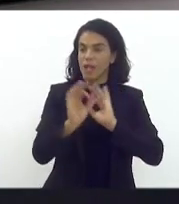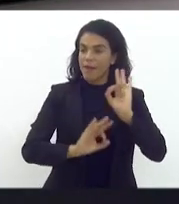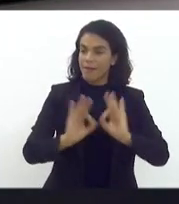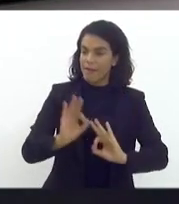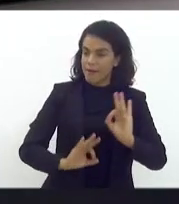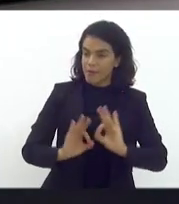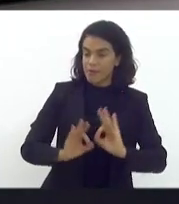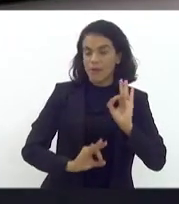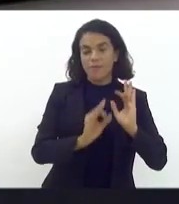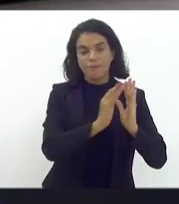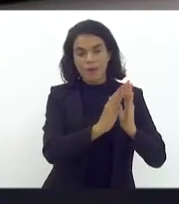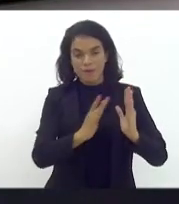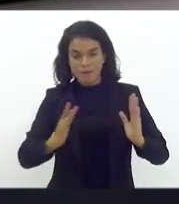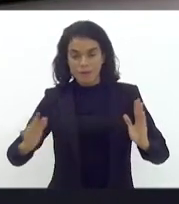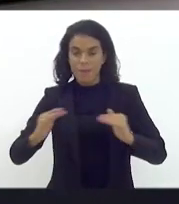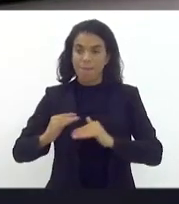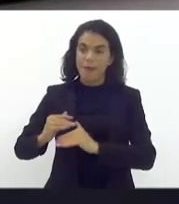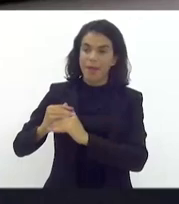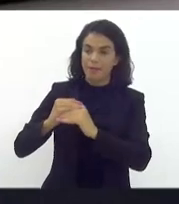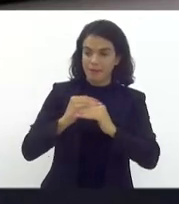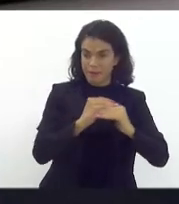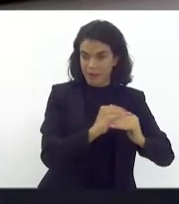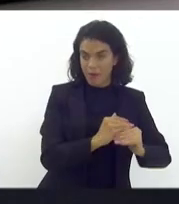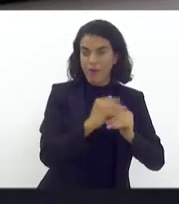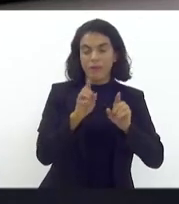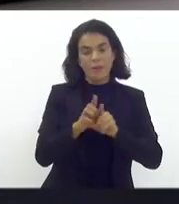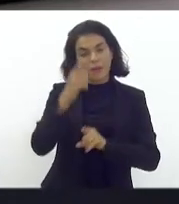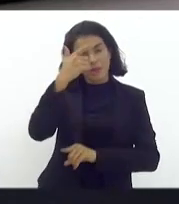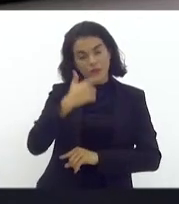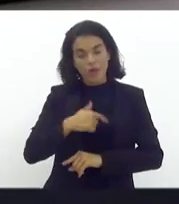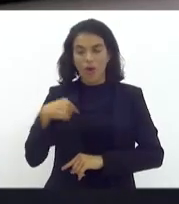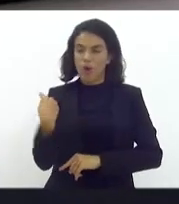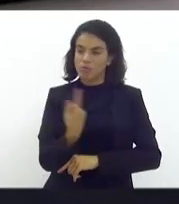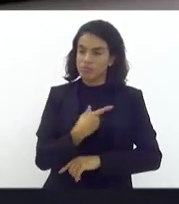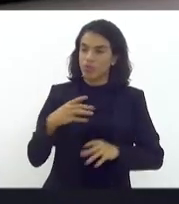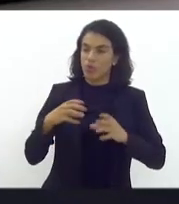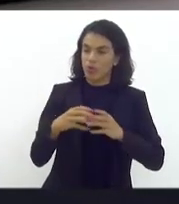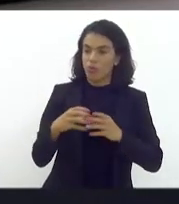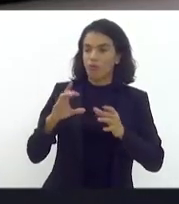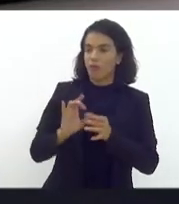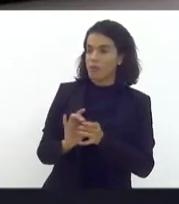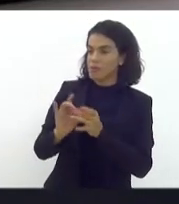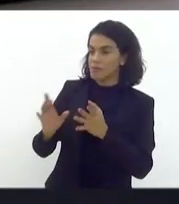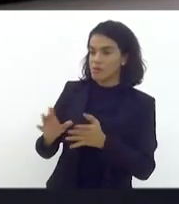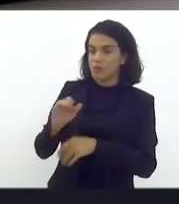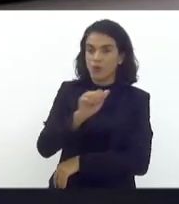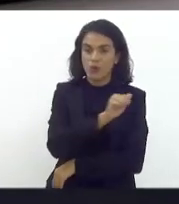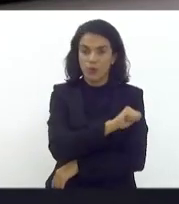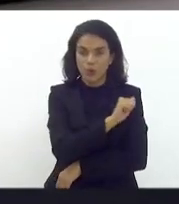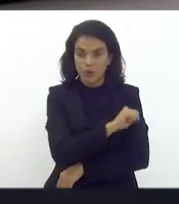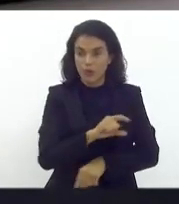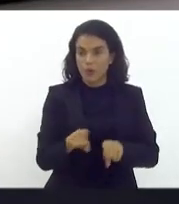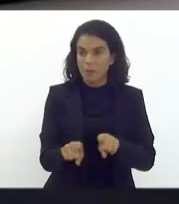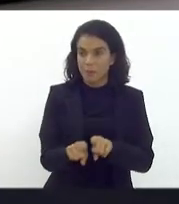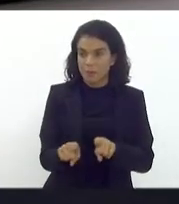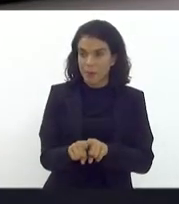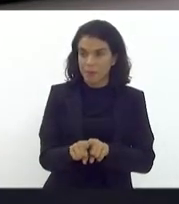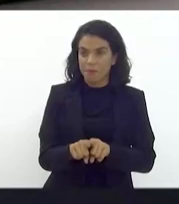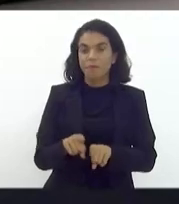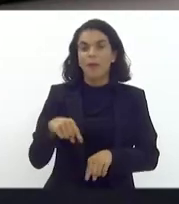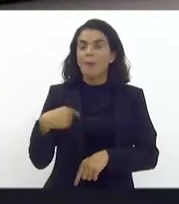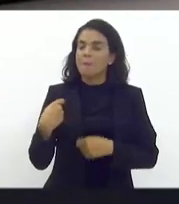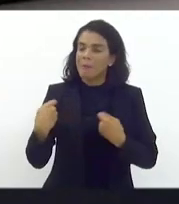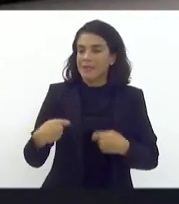procedimento operacional padrão e ficamos à disposição aqui do Rio de Janeiro da mesma forma precisamos